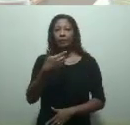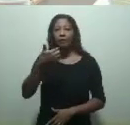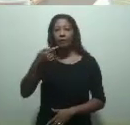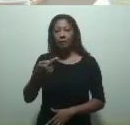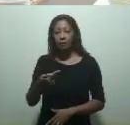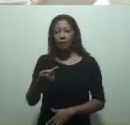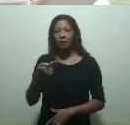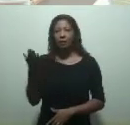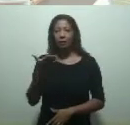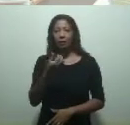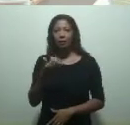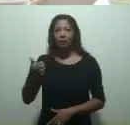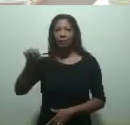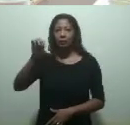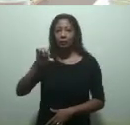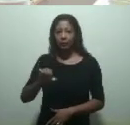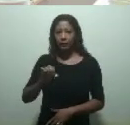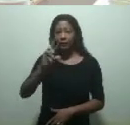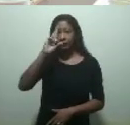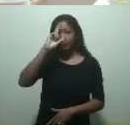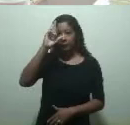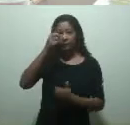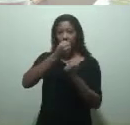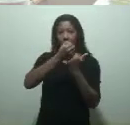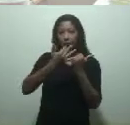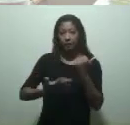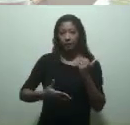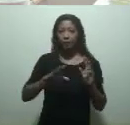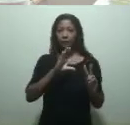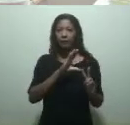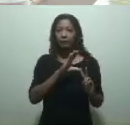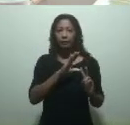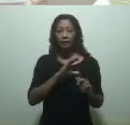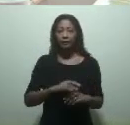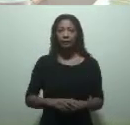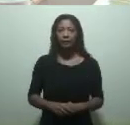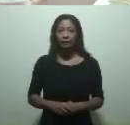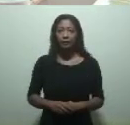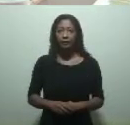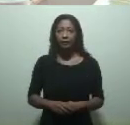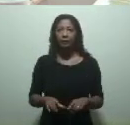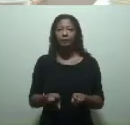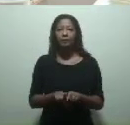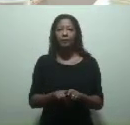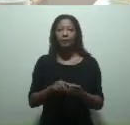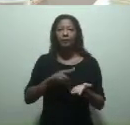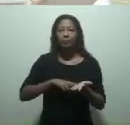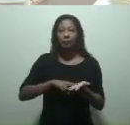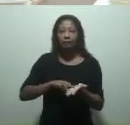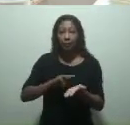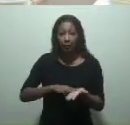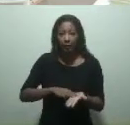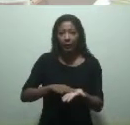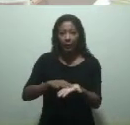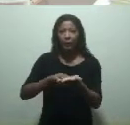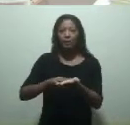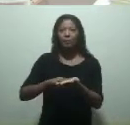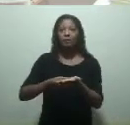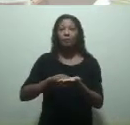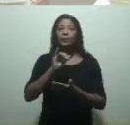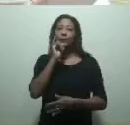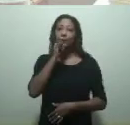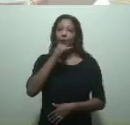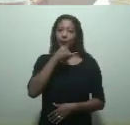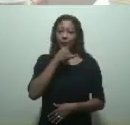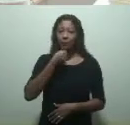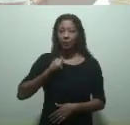27/2019, autor Poder Legislativo Municipal, mesa diretora. E moção de pesar número 29/2019, autor